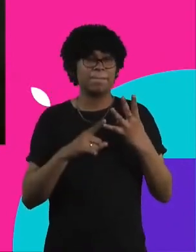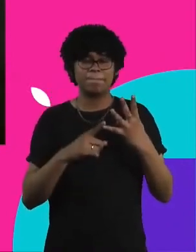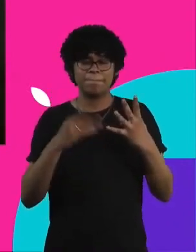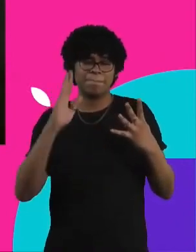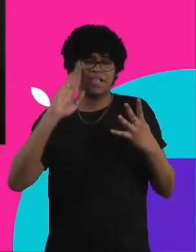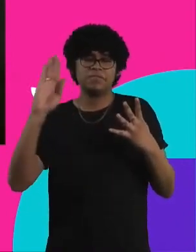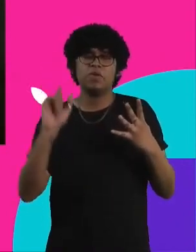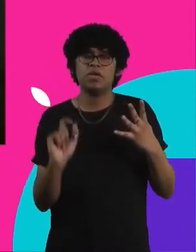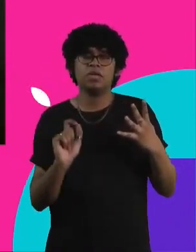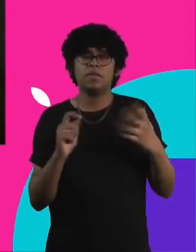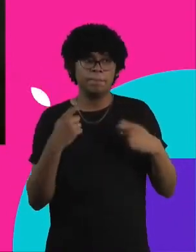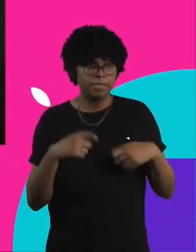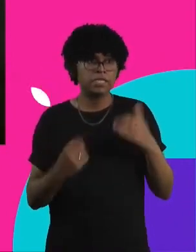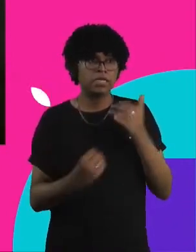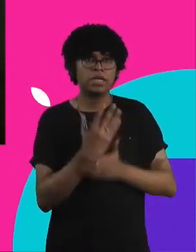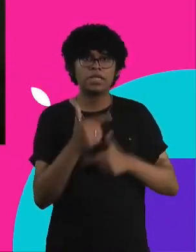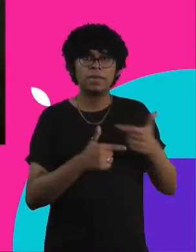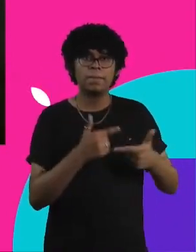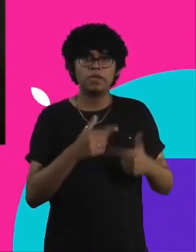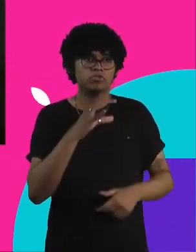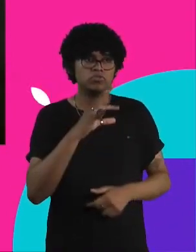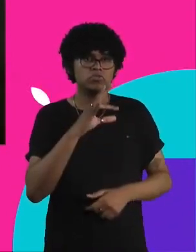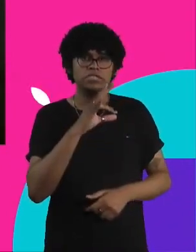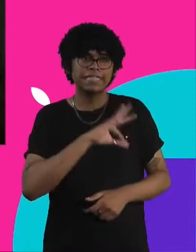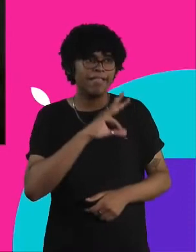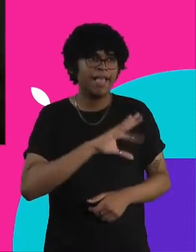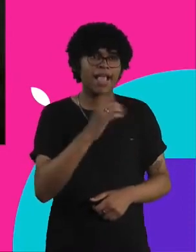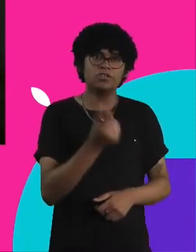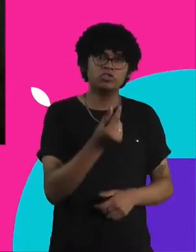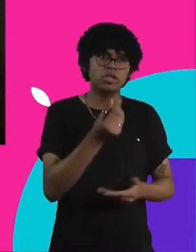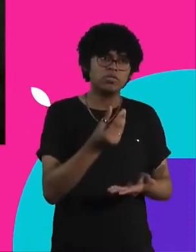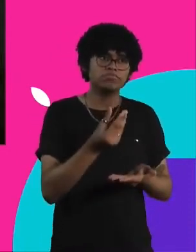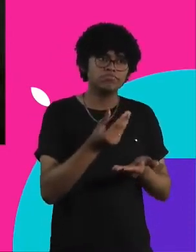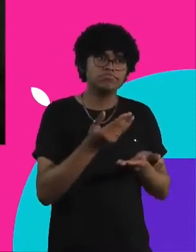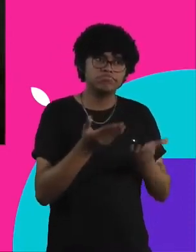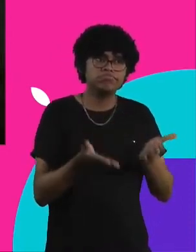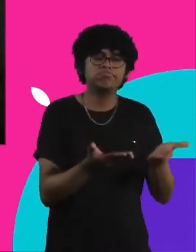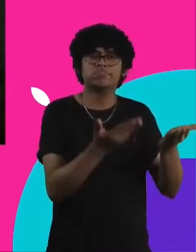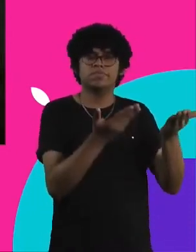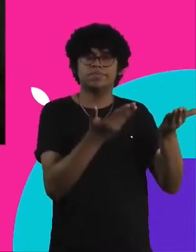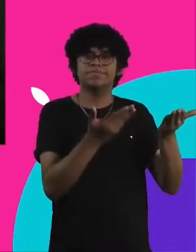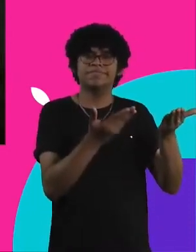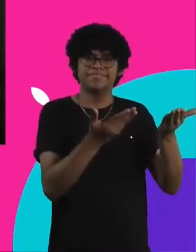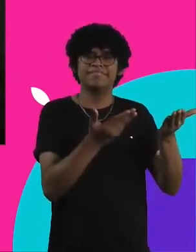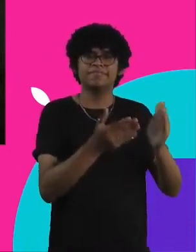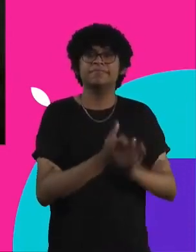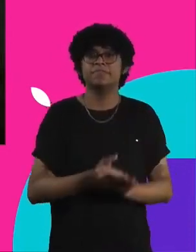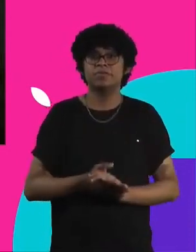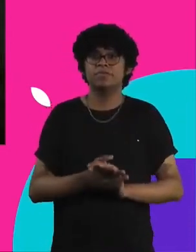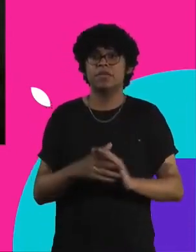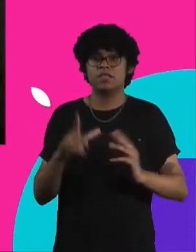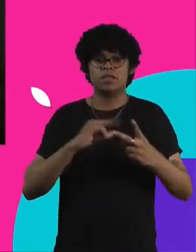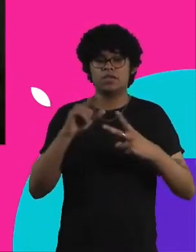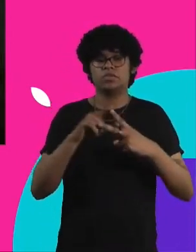renda. A gente precisa botar dinheiro na mesa para comida, para ajudar o negócio. A gente se envolveu com 2 iniciativas de